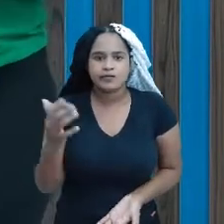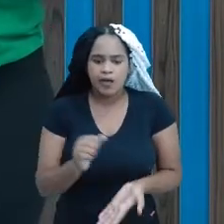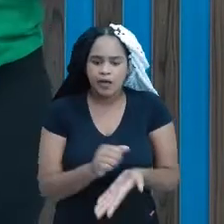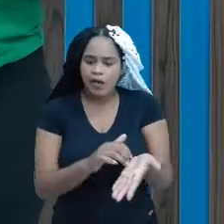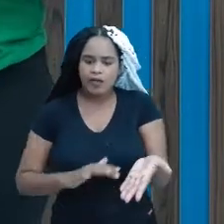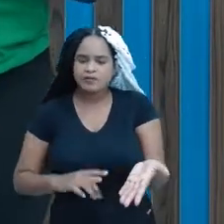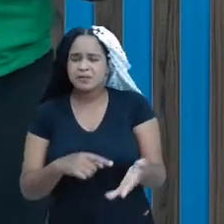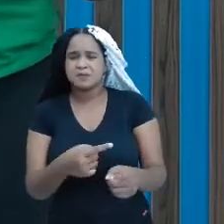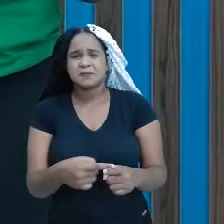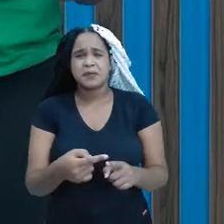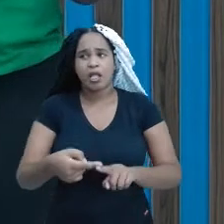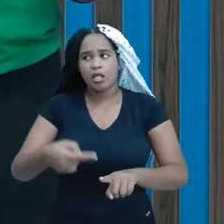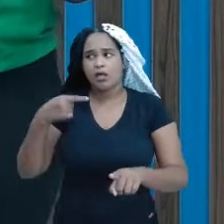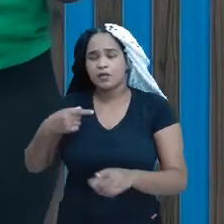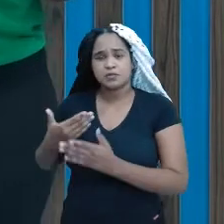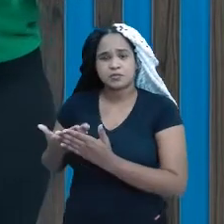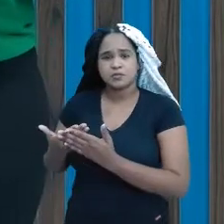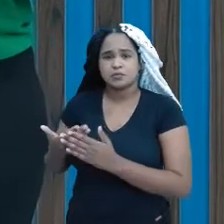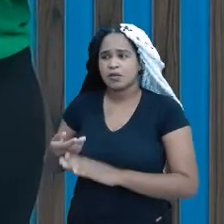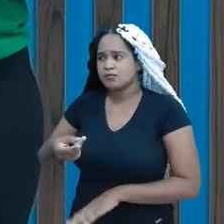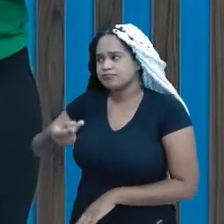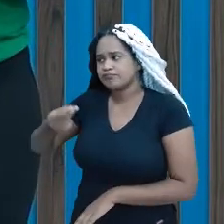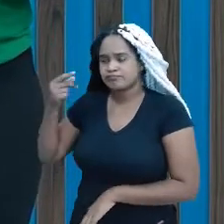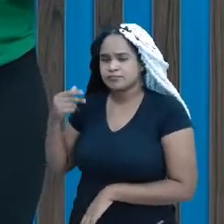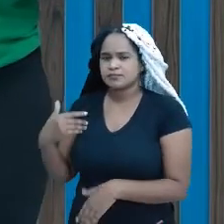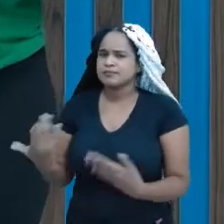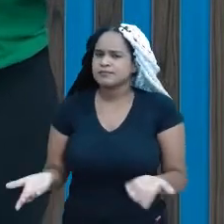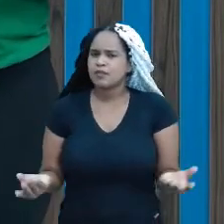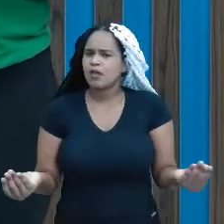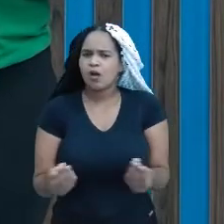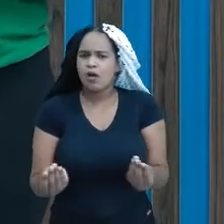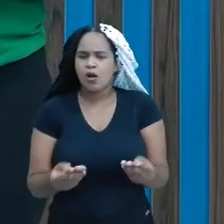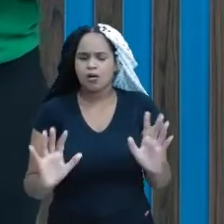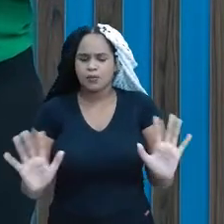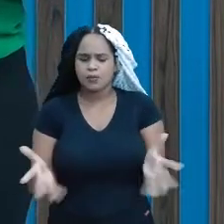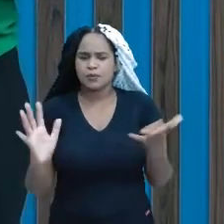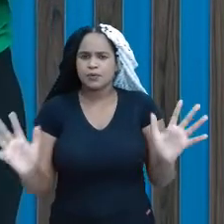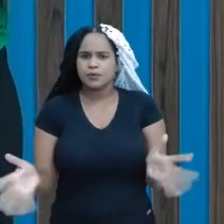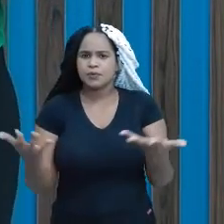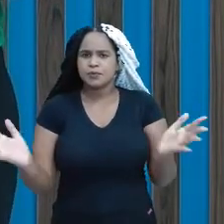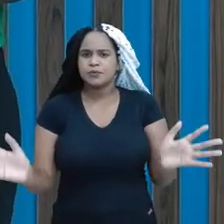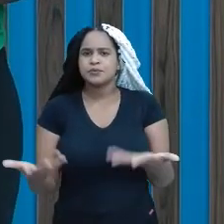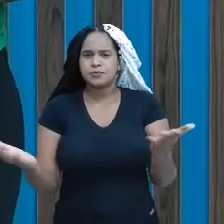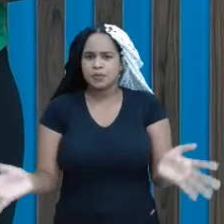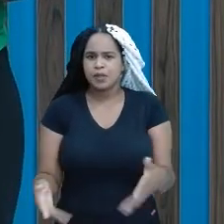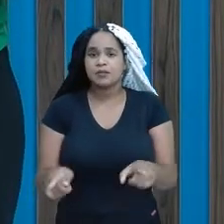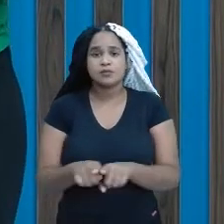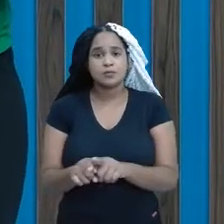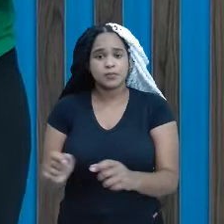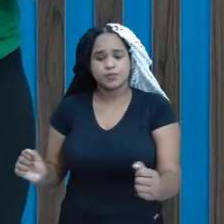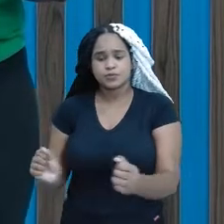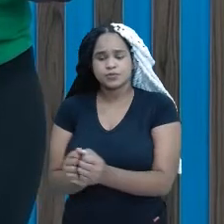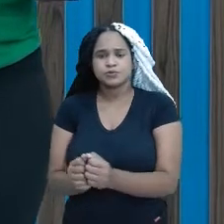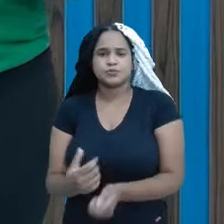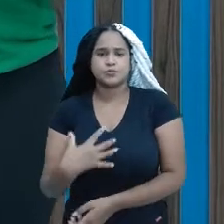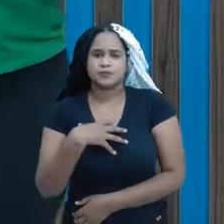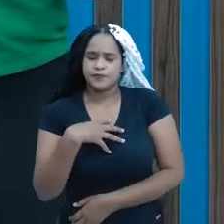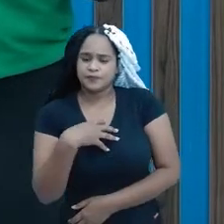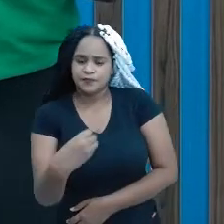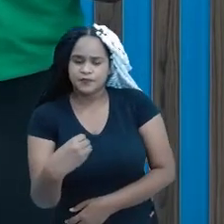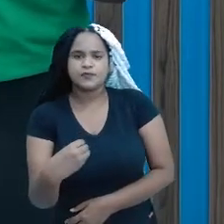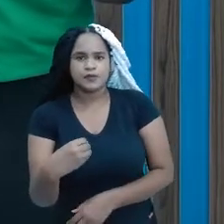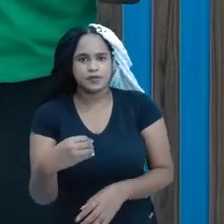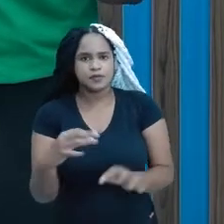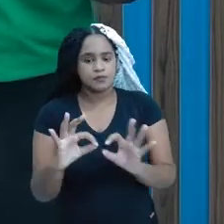já faz muito tempo que eu estudei? Então, como podemos incentivar e estar próximo do nosso filho